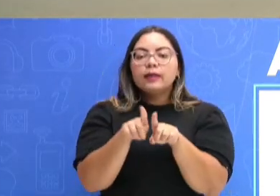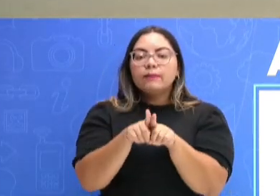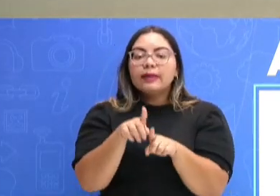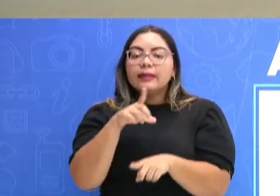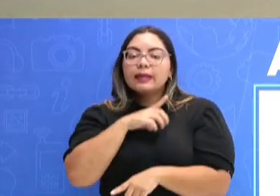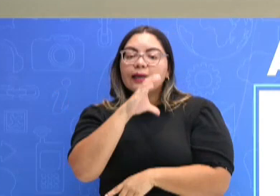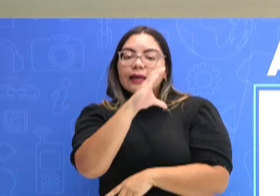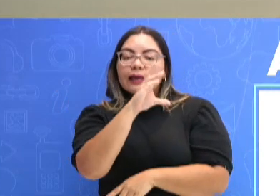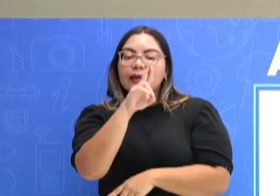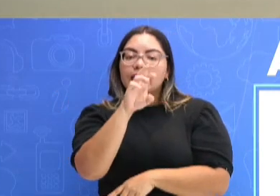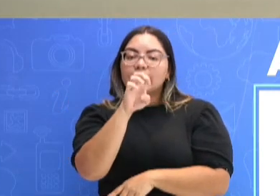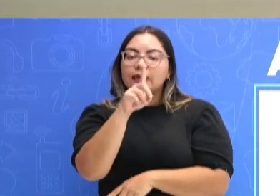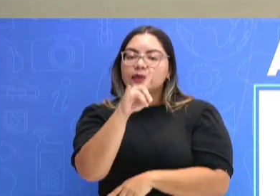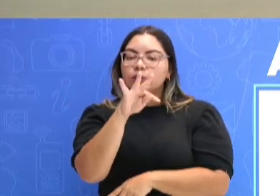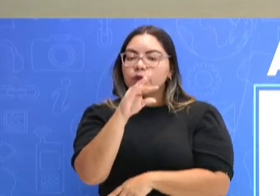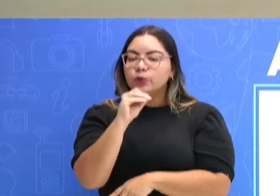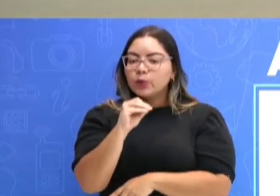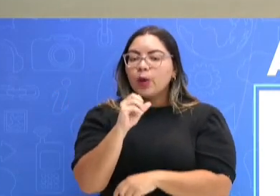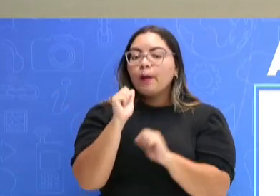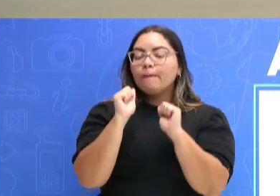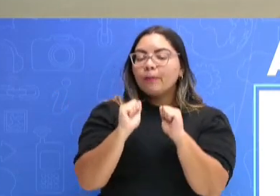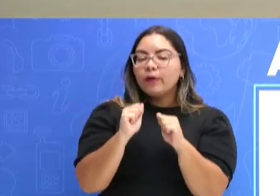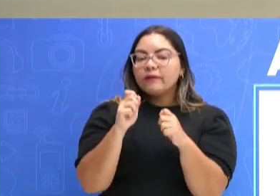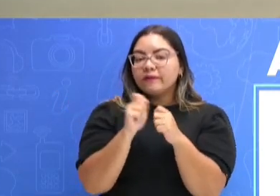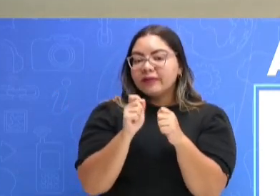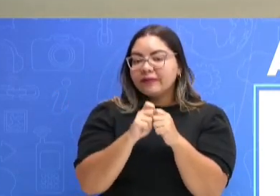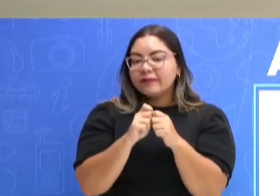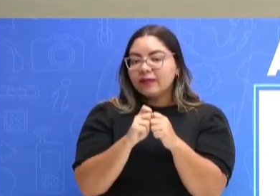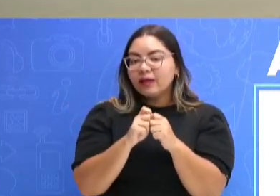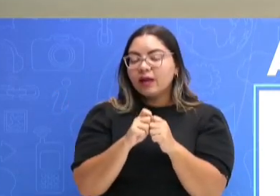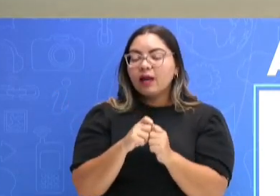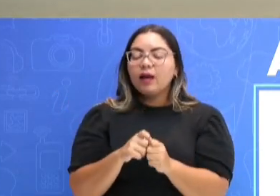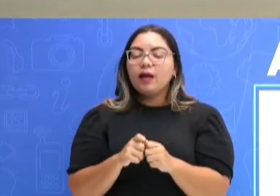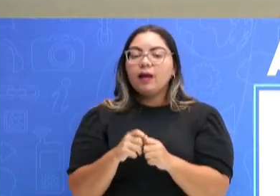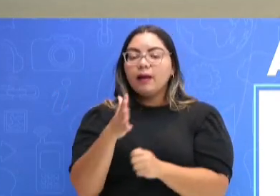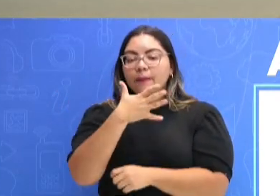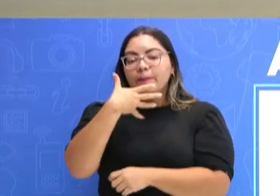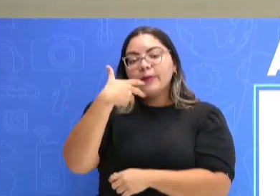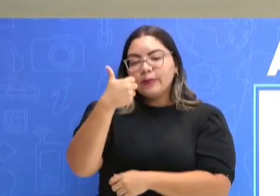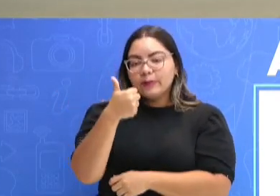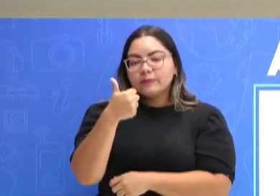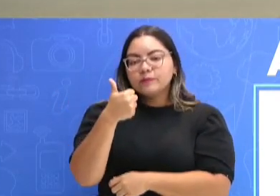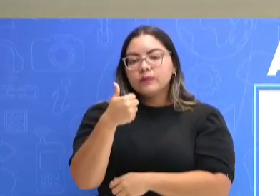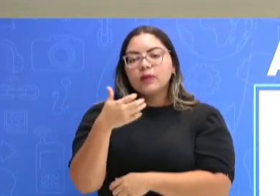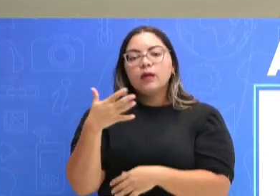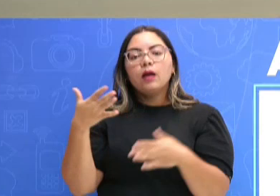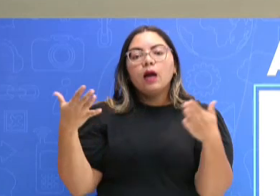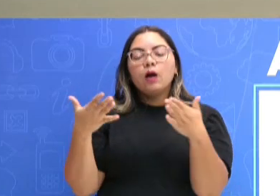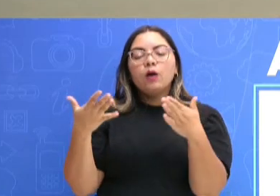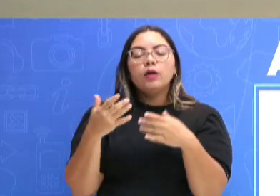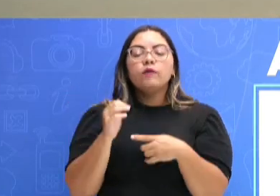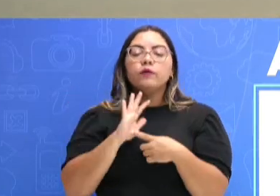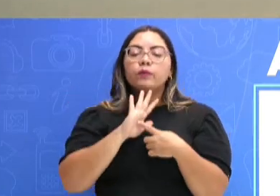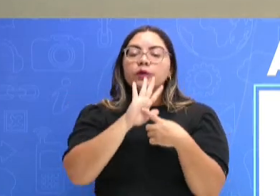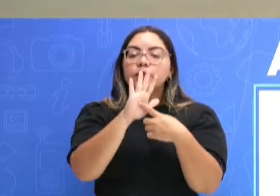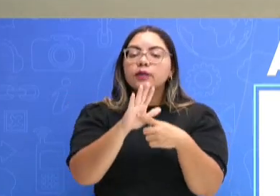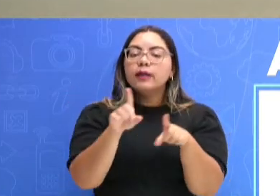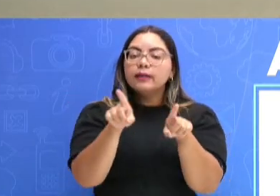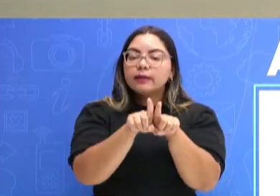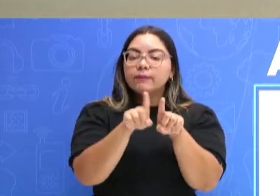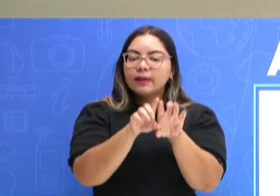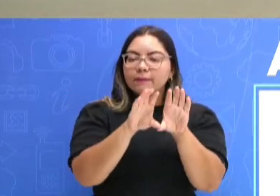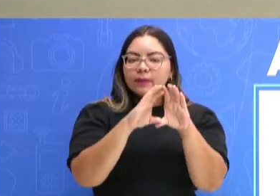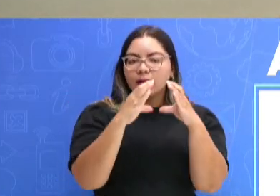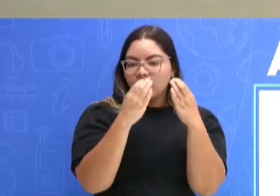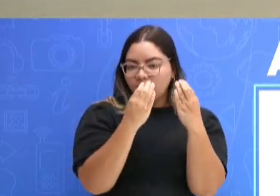E através dessa linha de crédito, ele possa fazer o investimento. Mas não é só esse não, Augusto. Eu vou estar encaminhando para a Câmara agora também um projeto